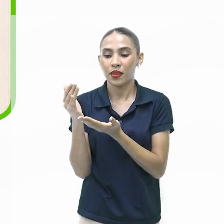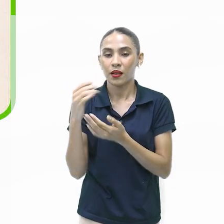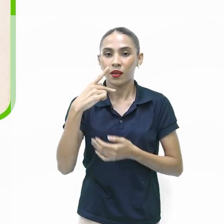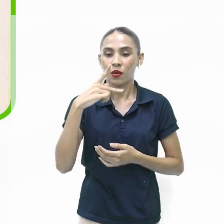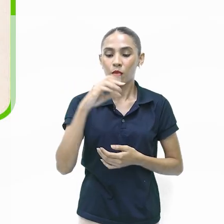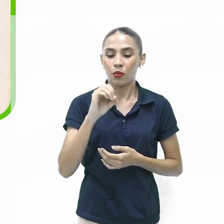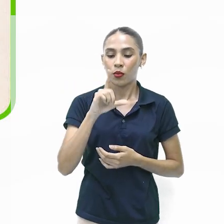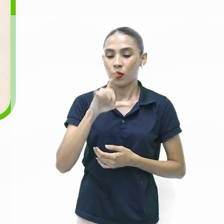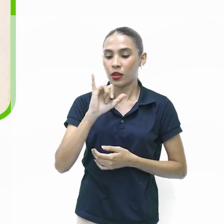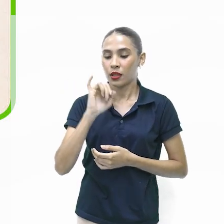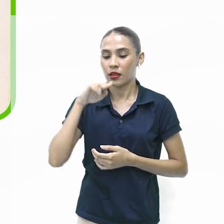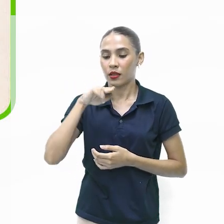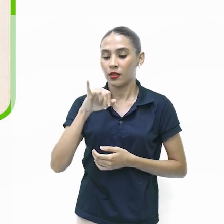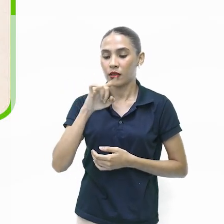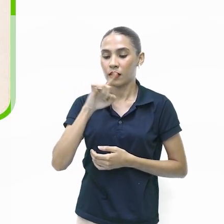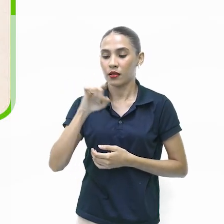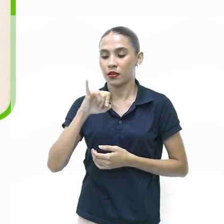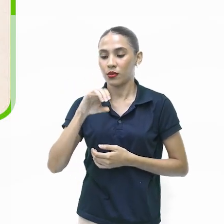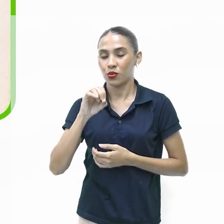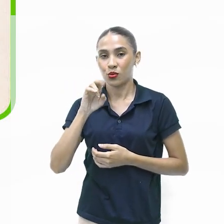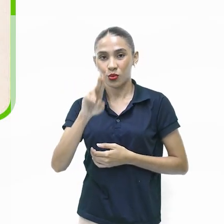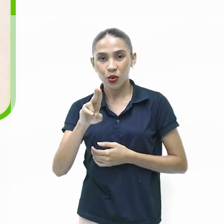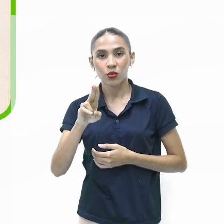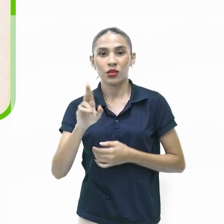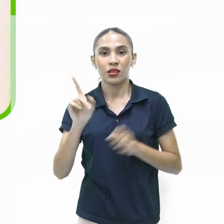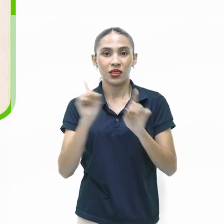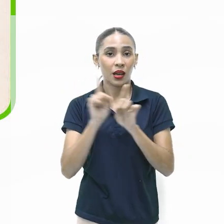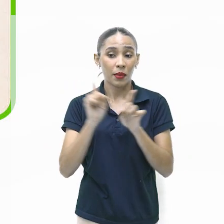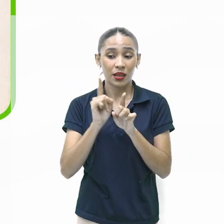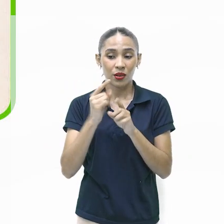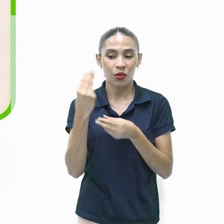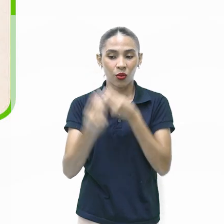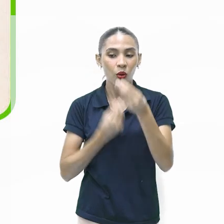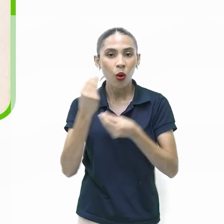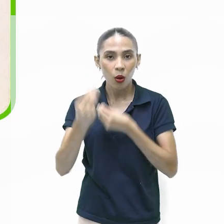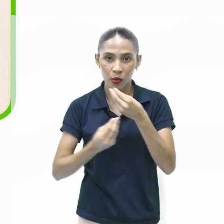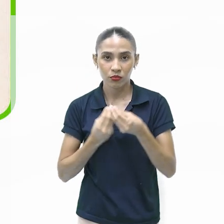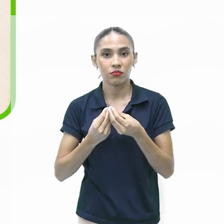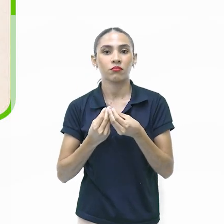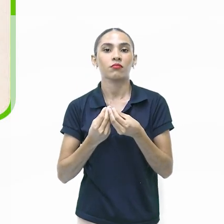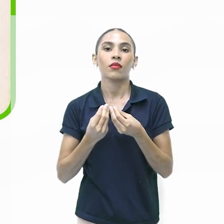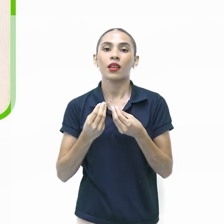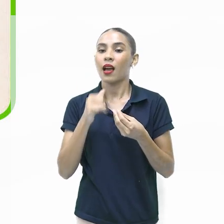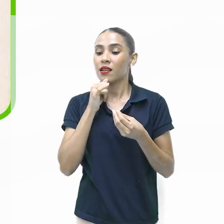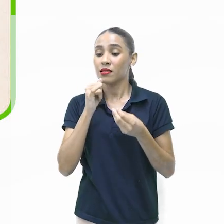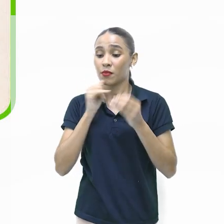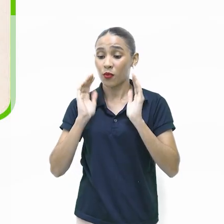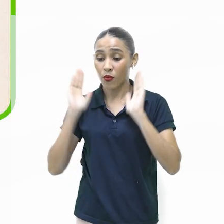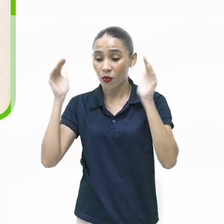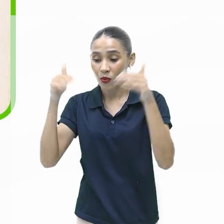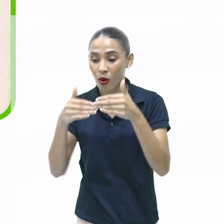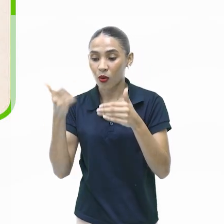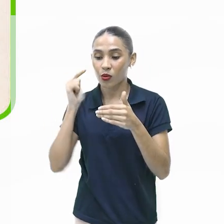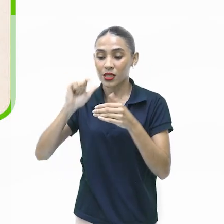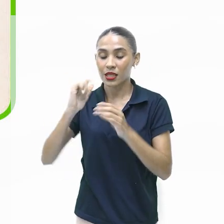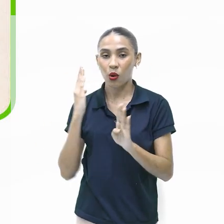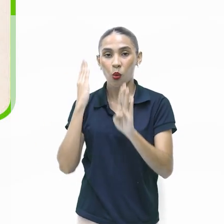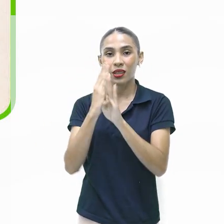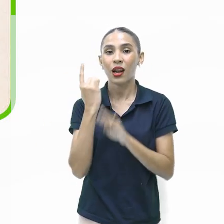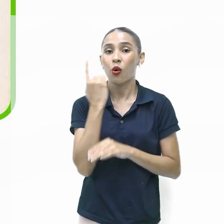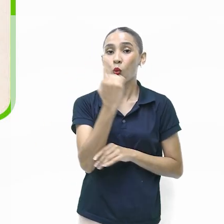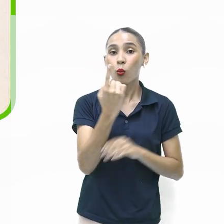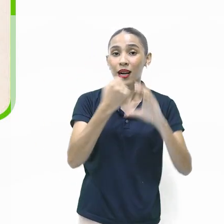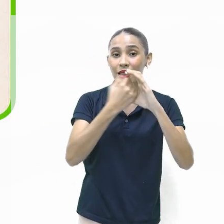ele polinizou ali determinada planta, ele polinizou de forma para determinar ali